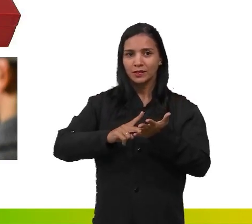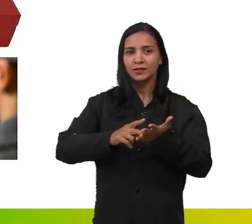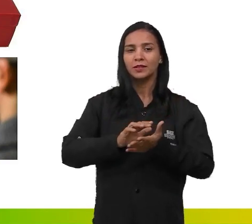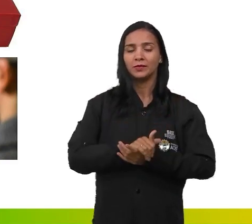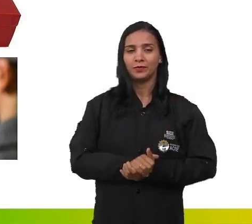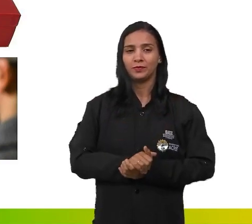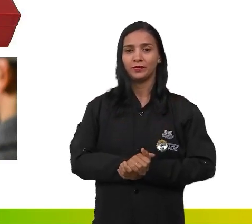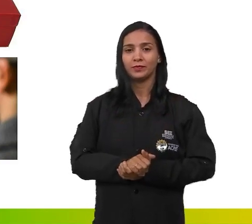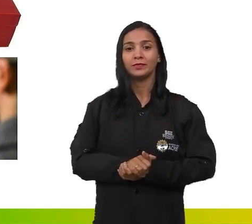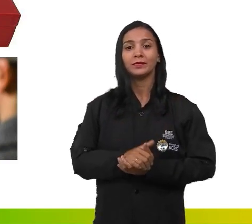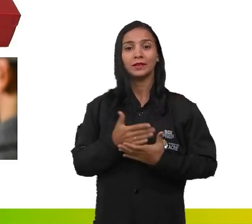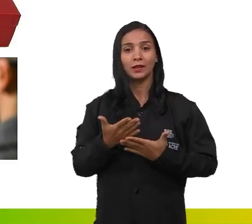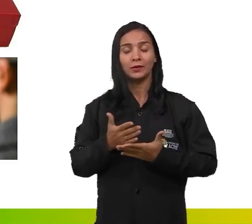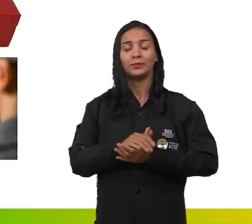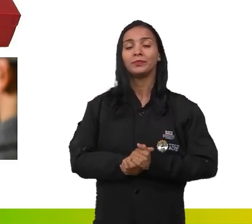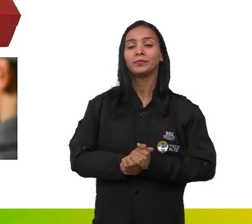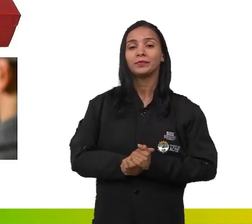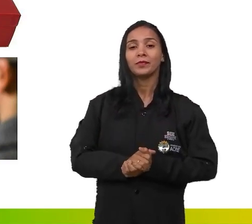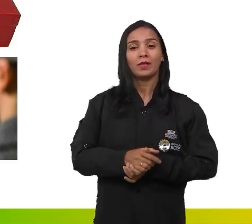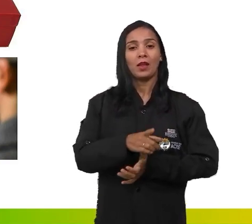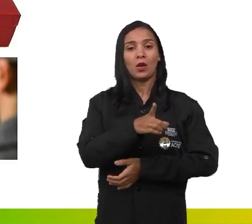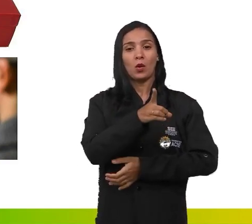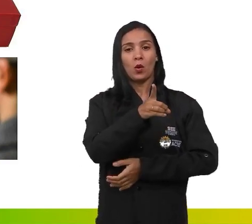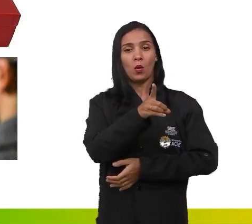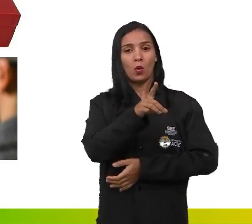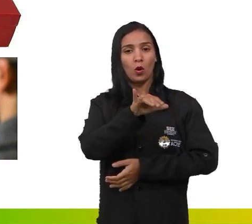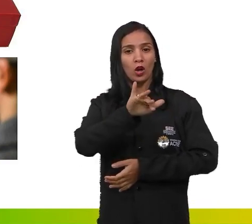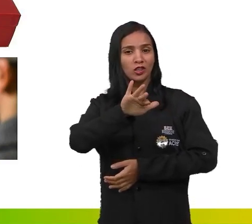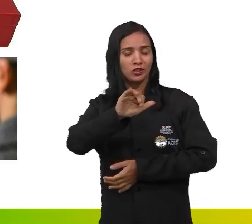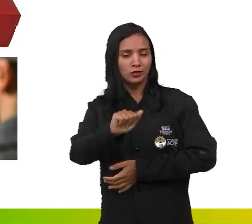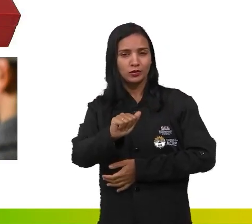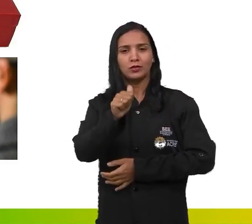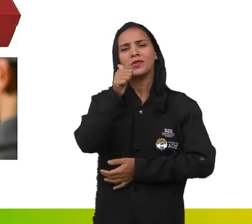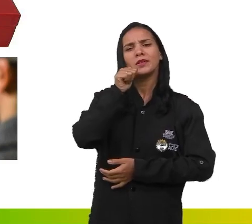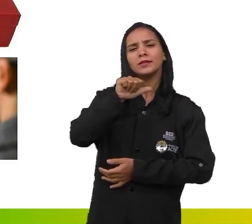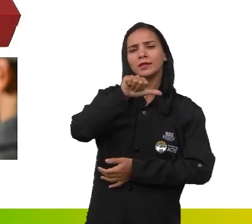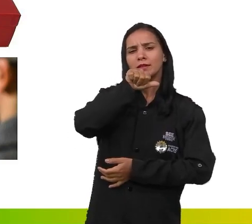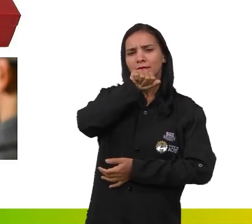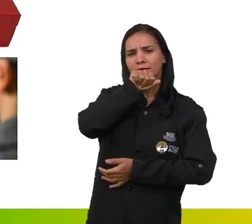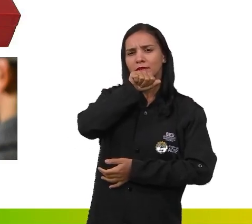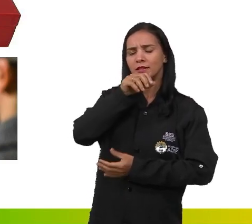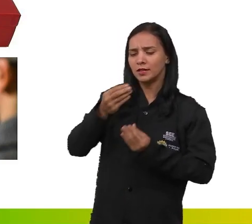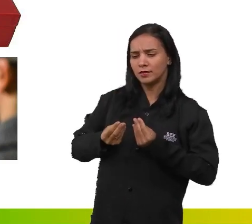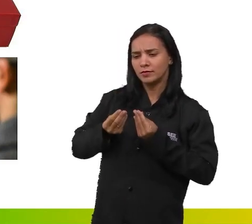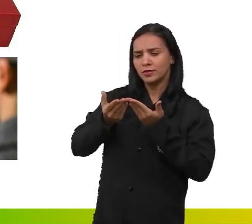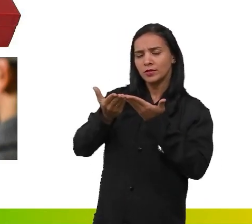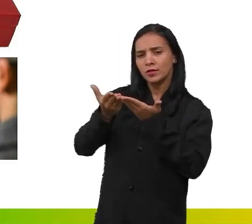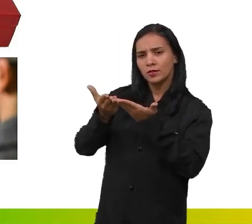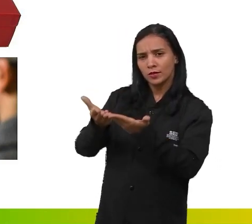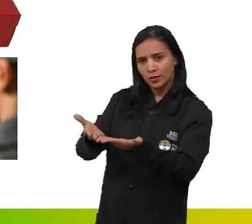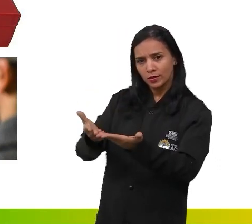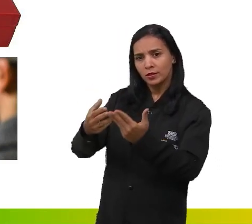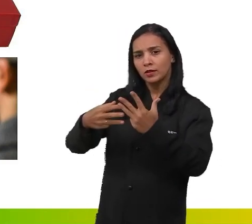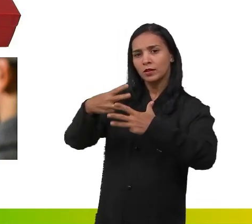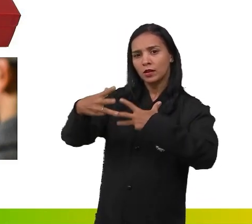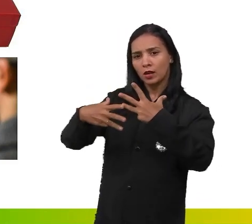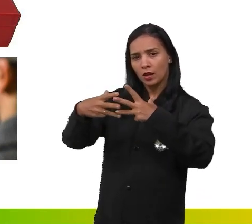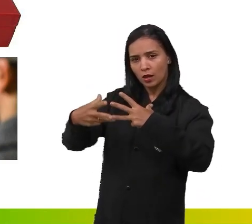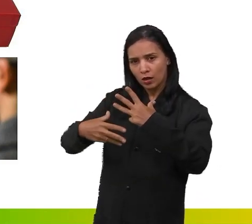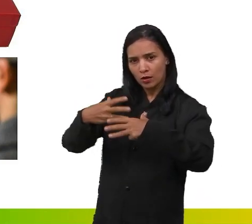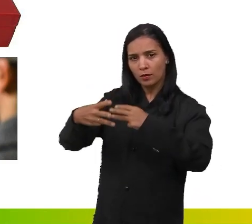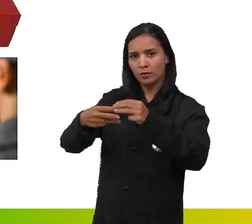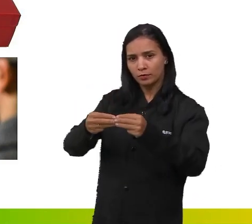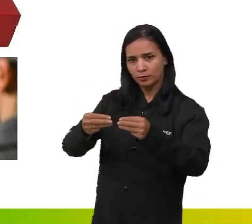gift. No Dia das Mães, eu vou dar à minha mãe um grande presente. Então, nesse caso,